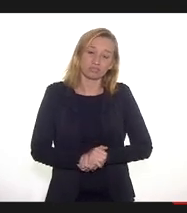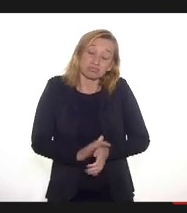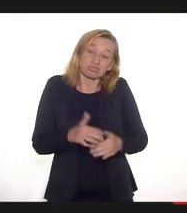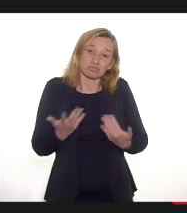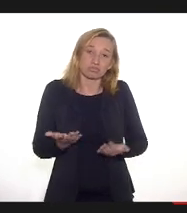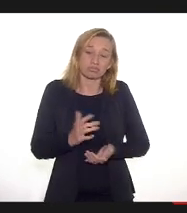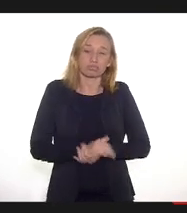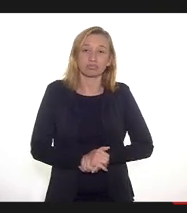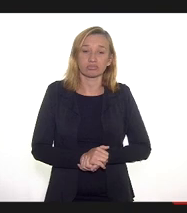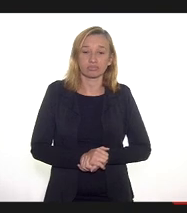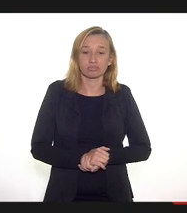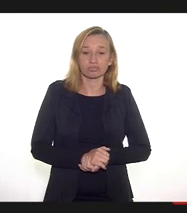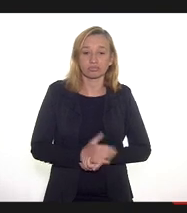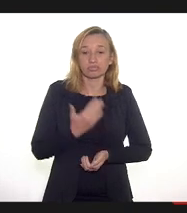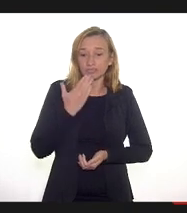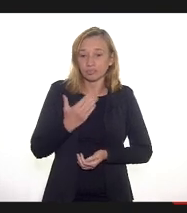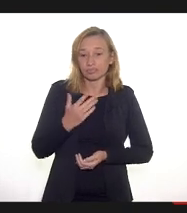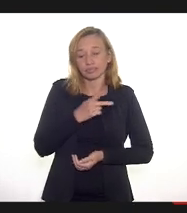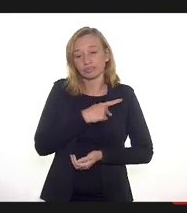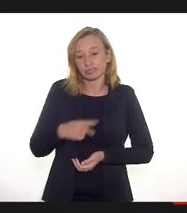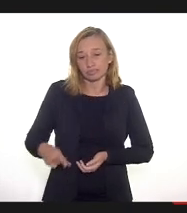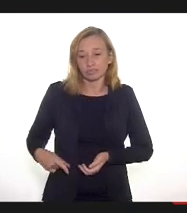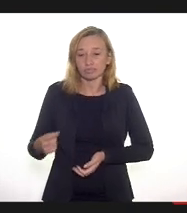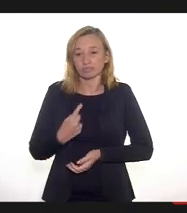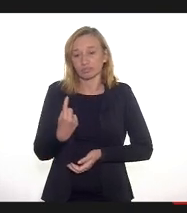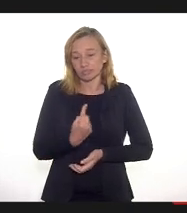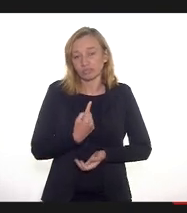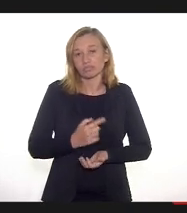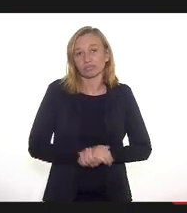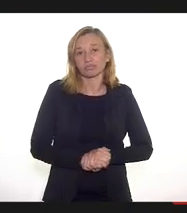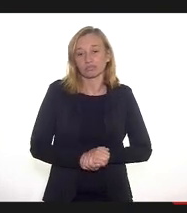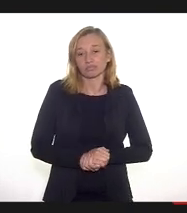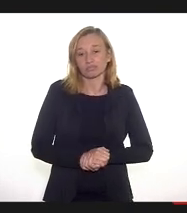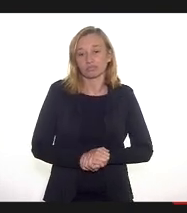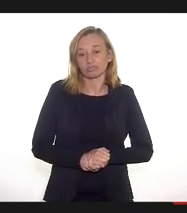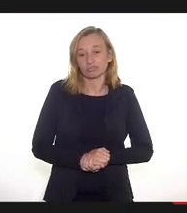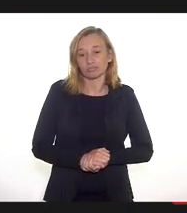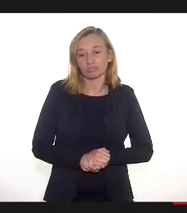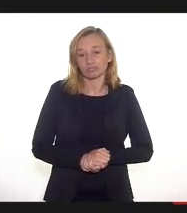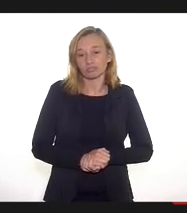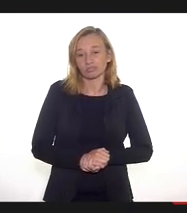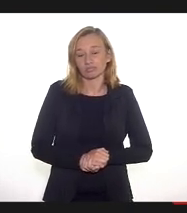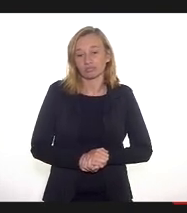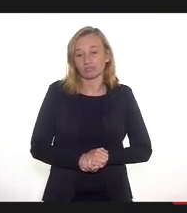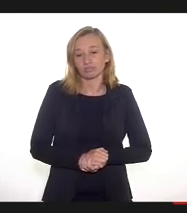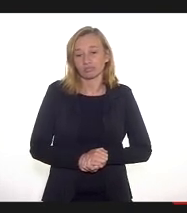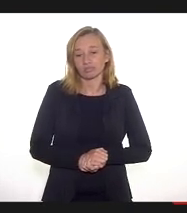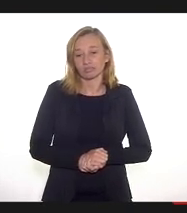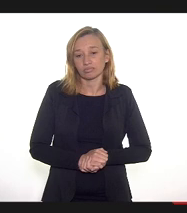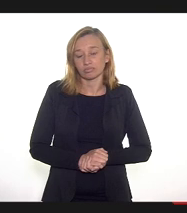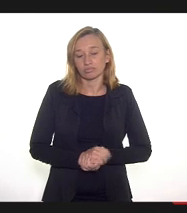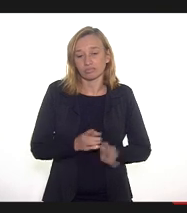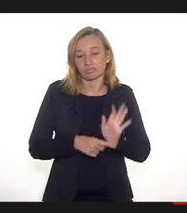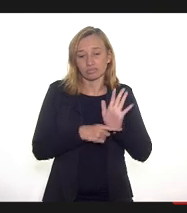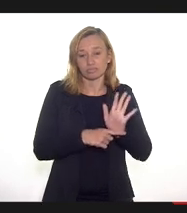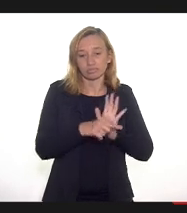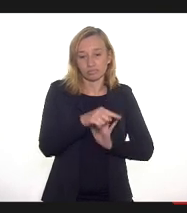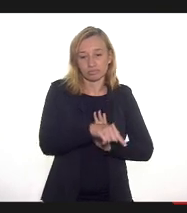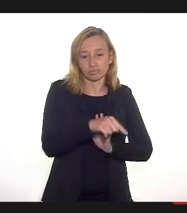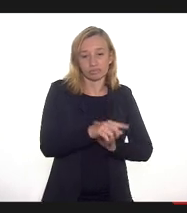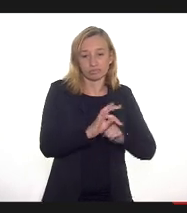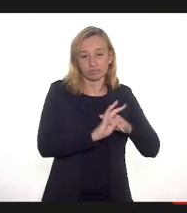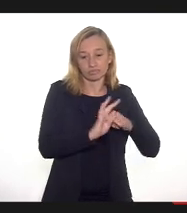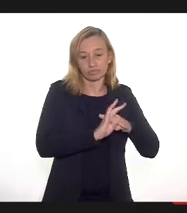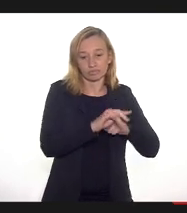Então, pedi ao nosso presidente para dar aqui condição essa